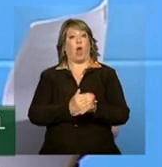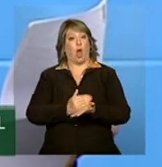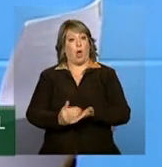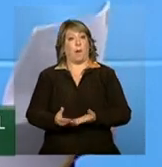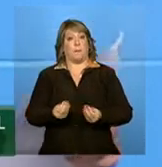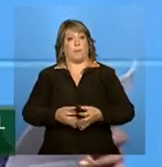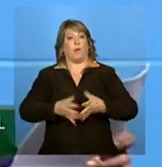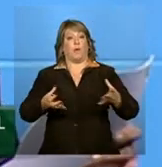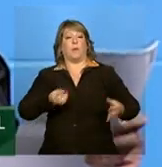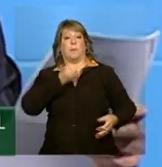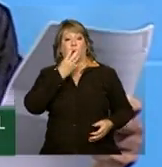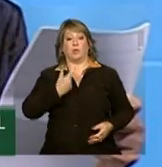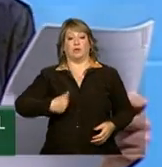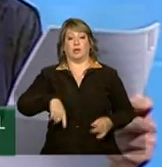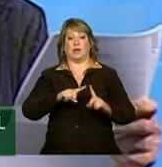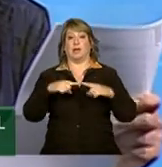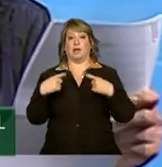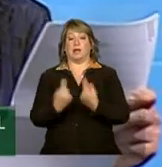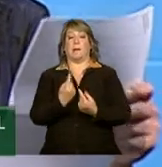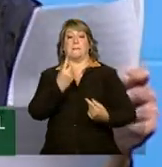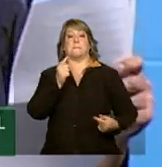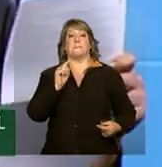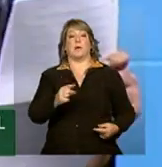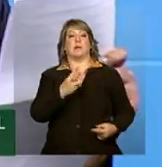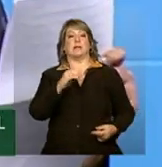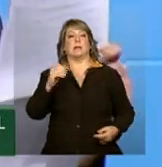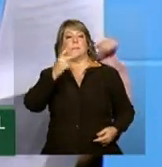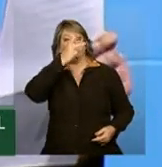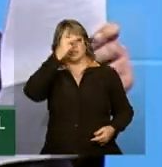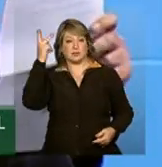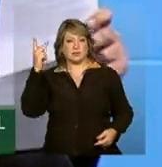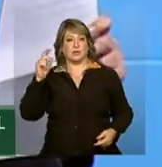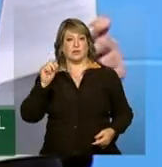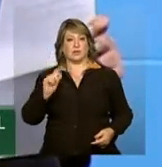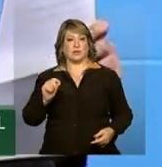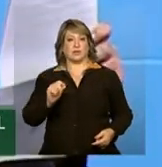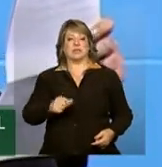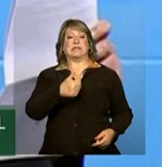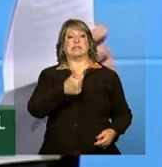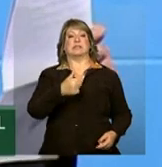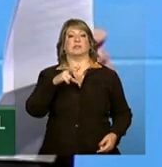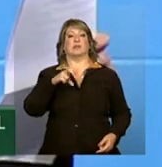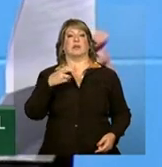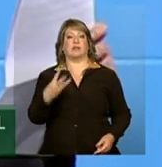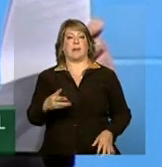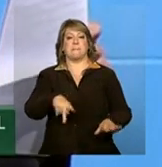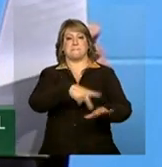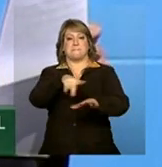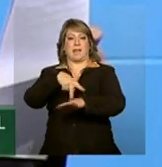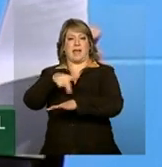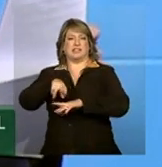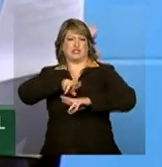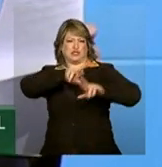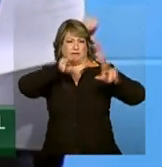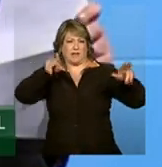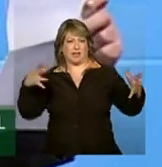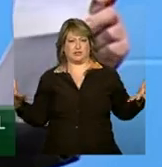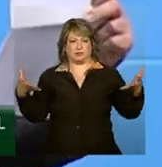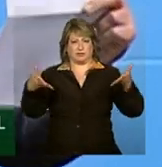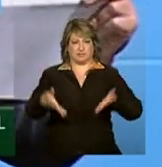êxito, ao reunir mais de 1.300 pessoas de 153 países